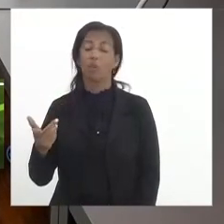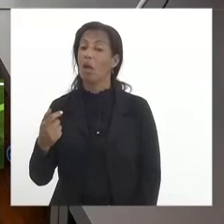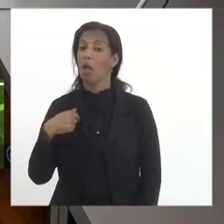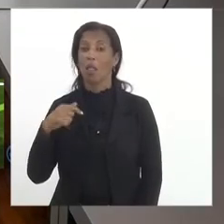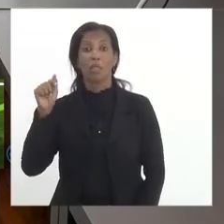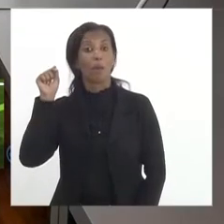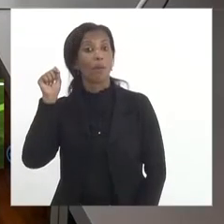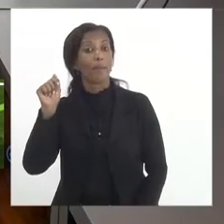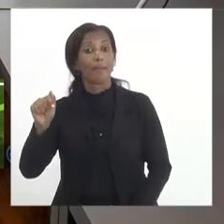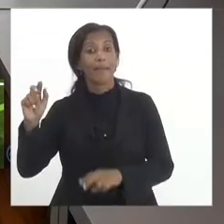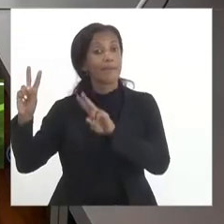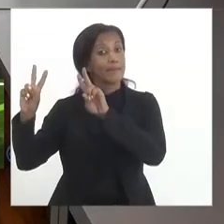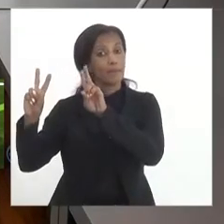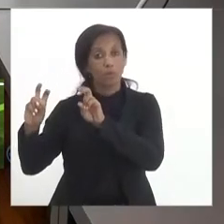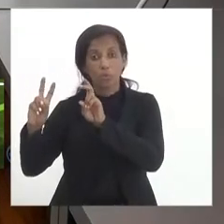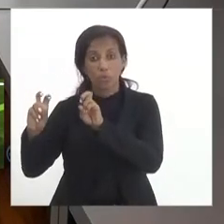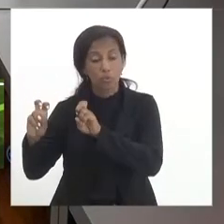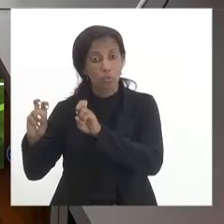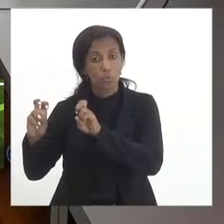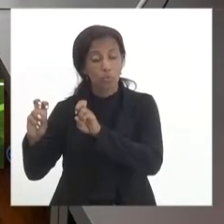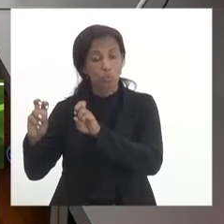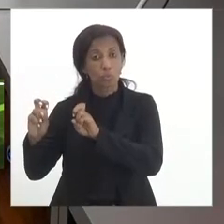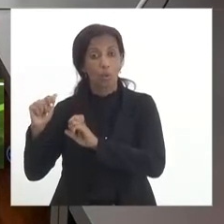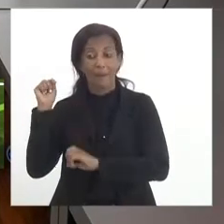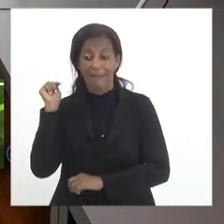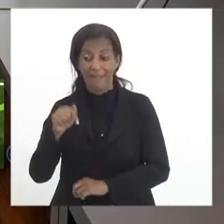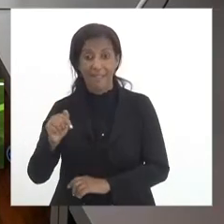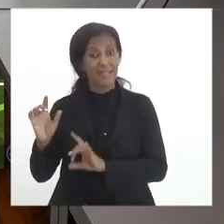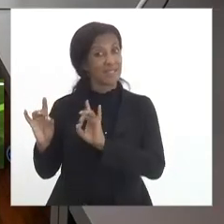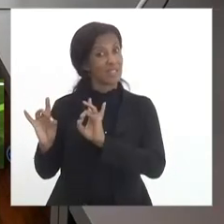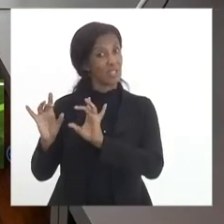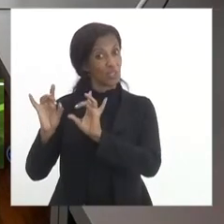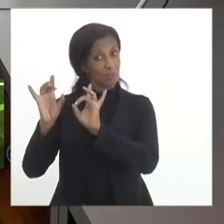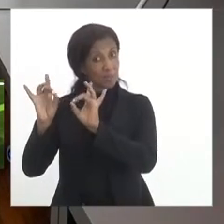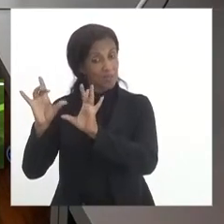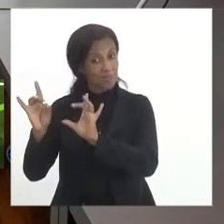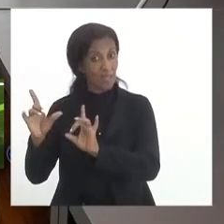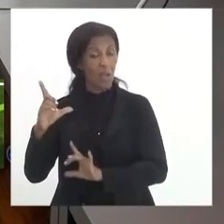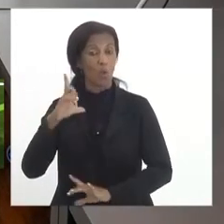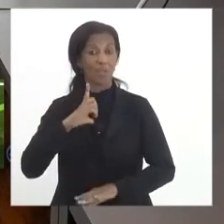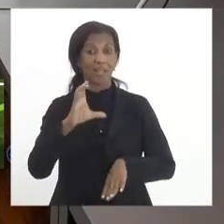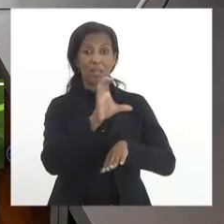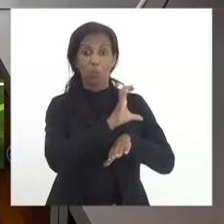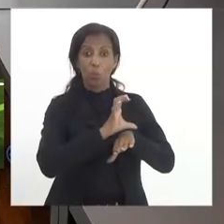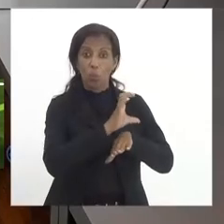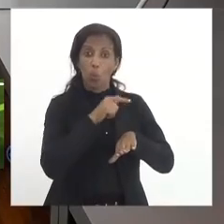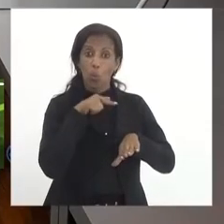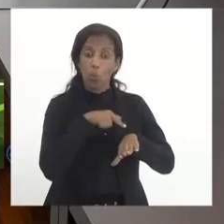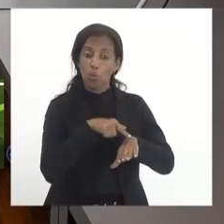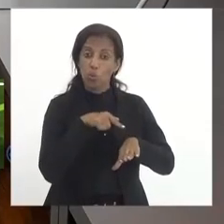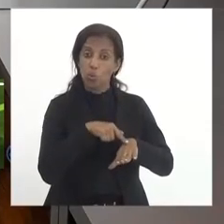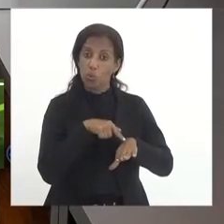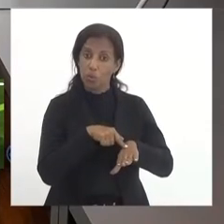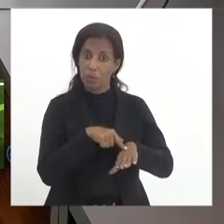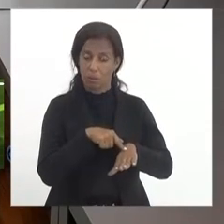Não é neste caso, Mink. Neste caso específico, ele traz um fundamento. Se eu